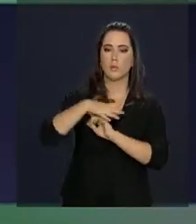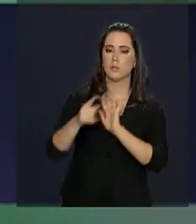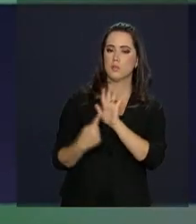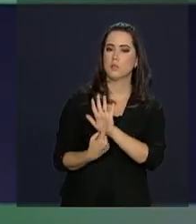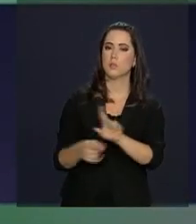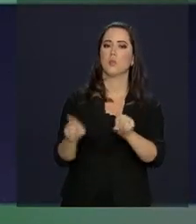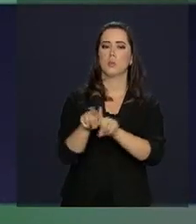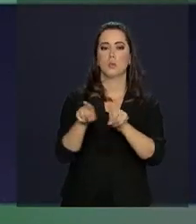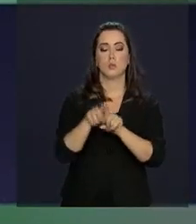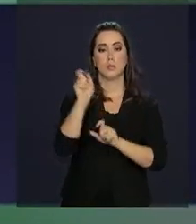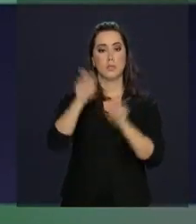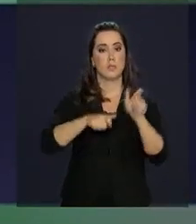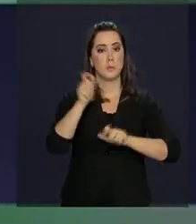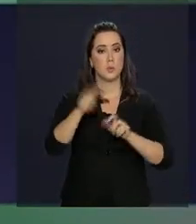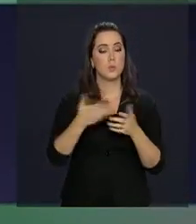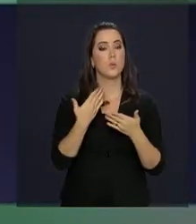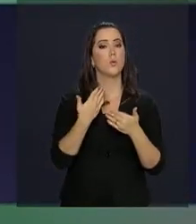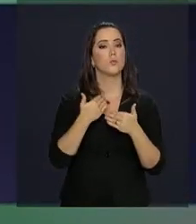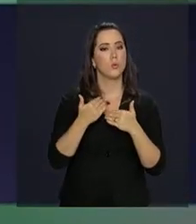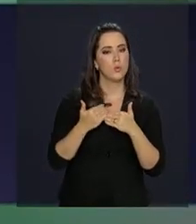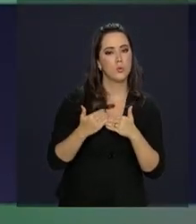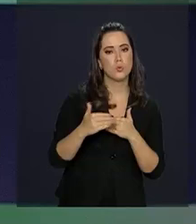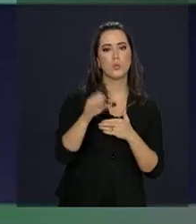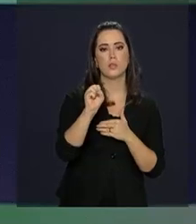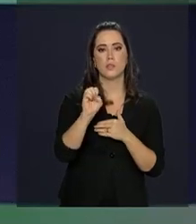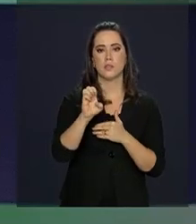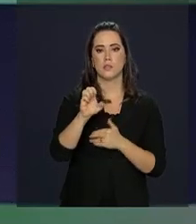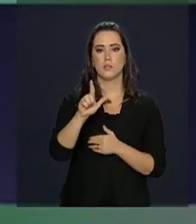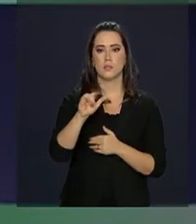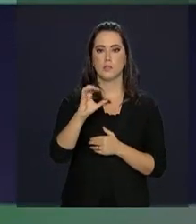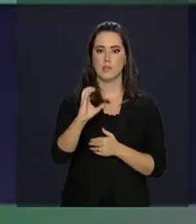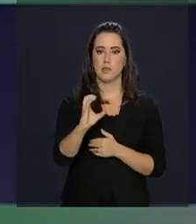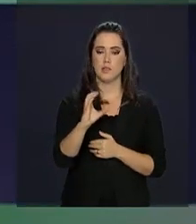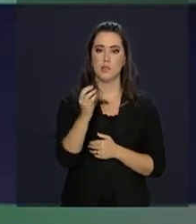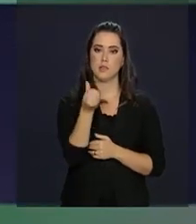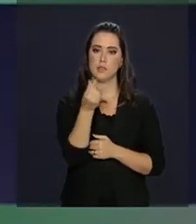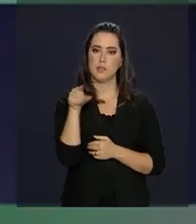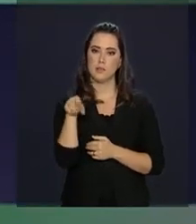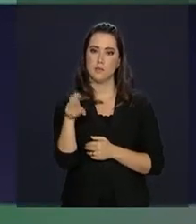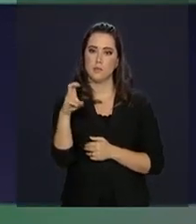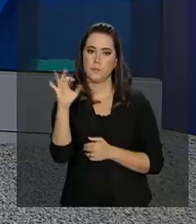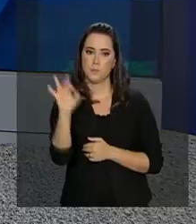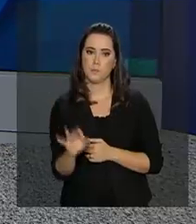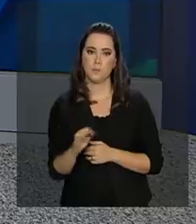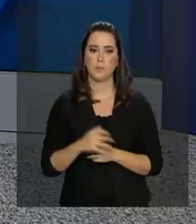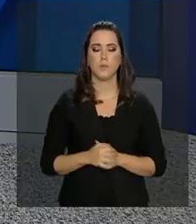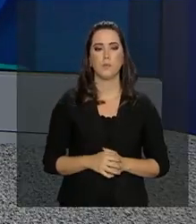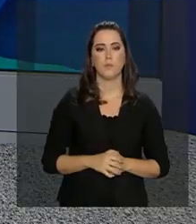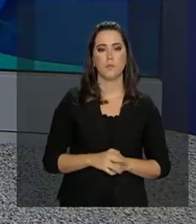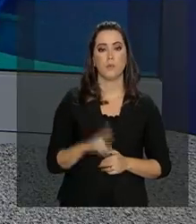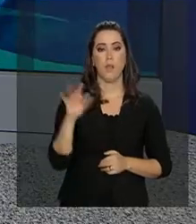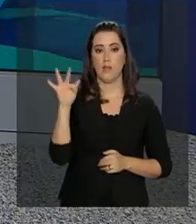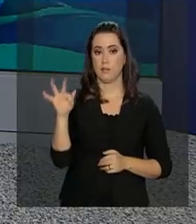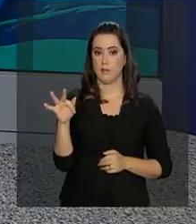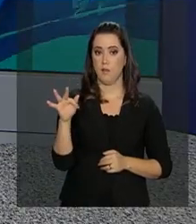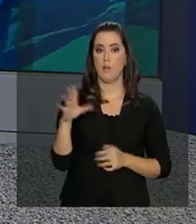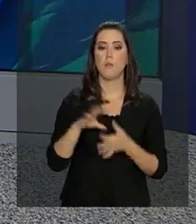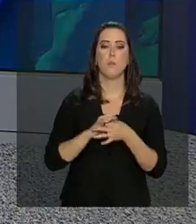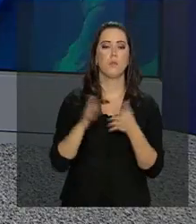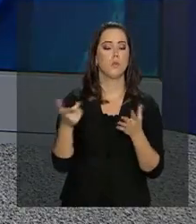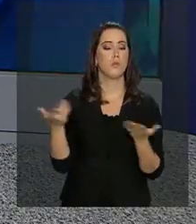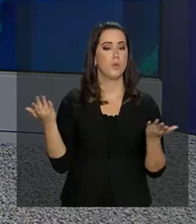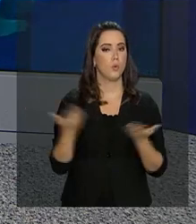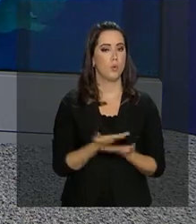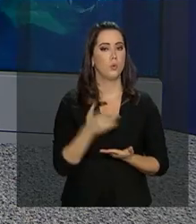que os analistas mantiveram a taxa Selic em 6,5%. A Receita Federal